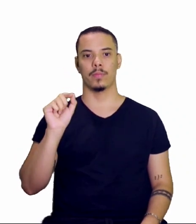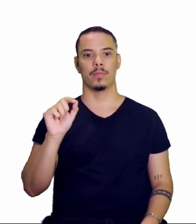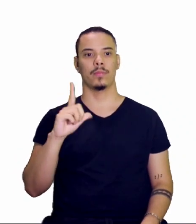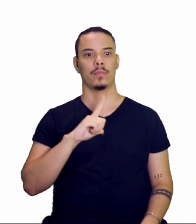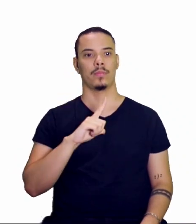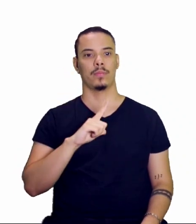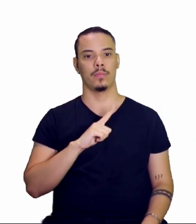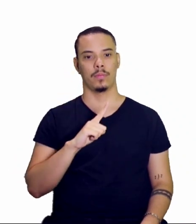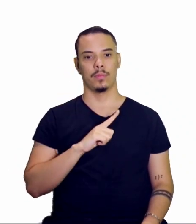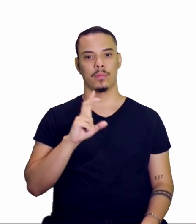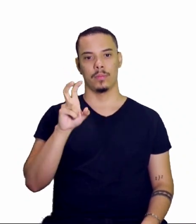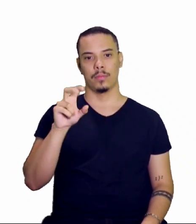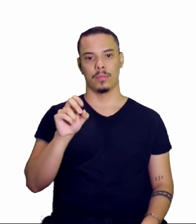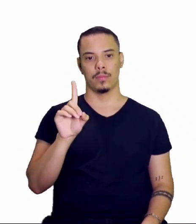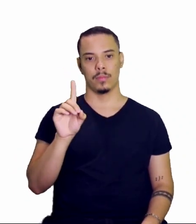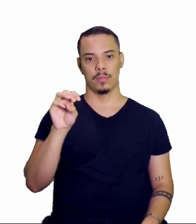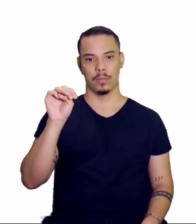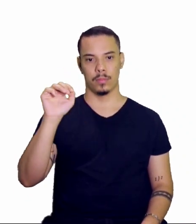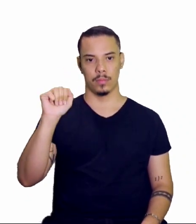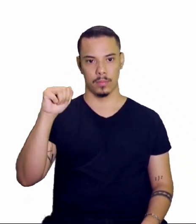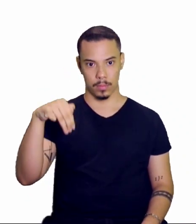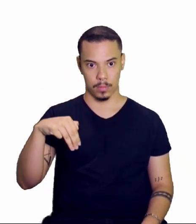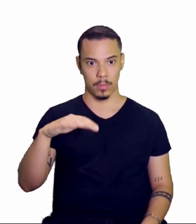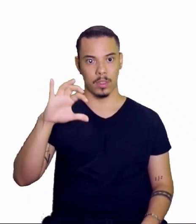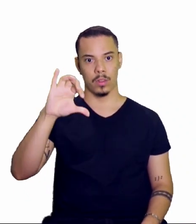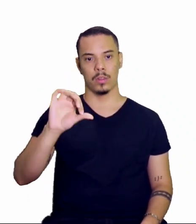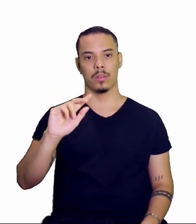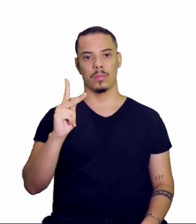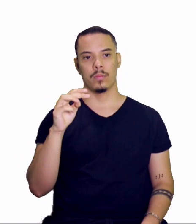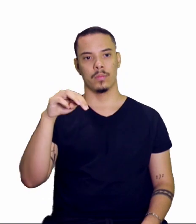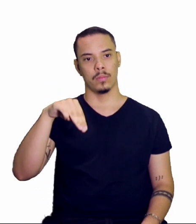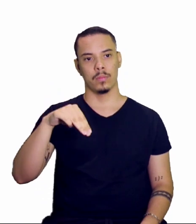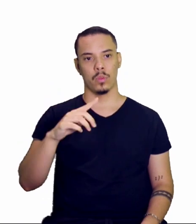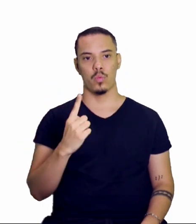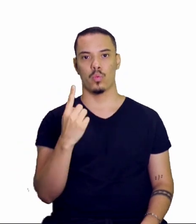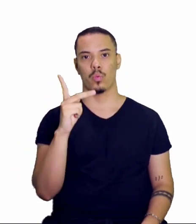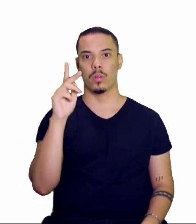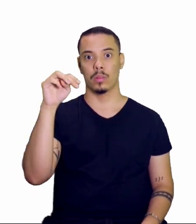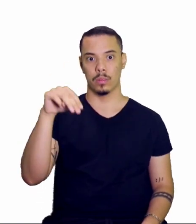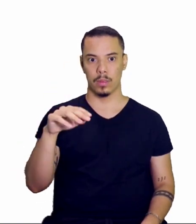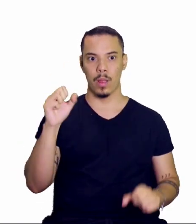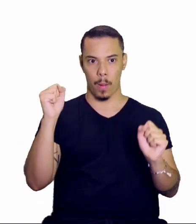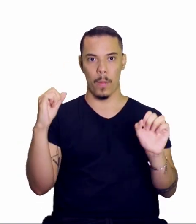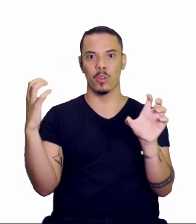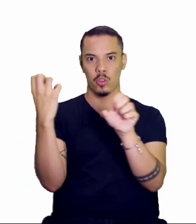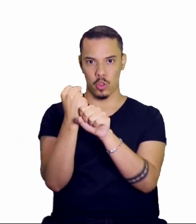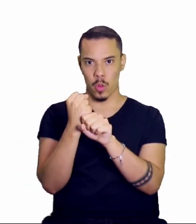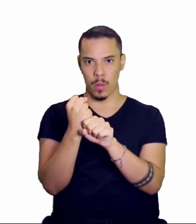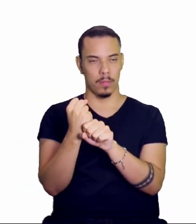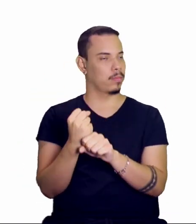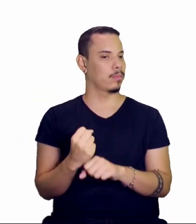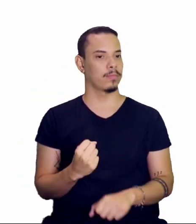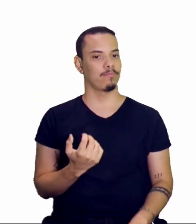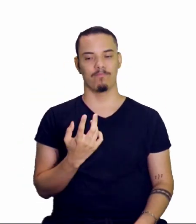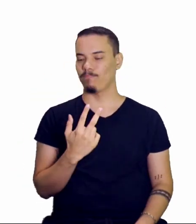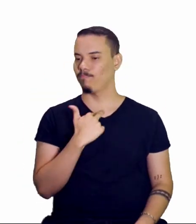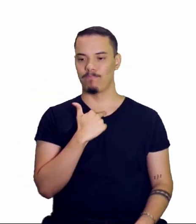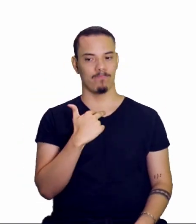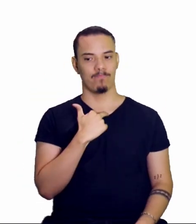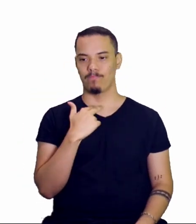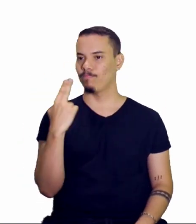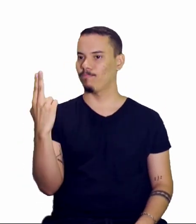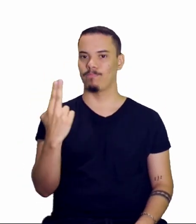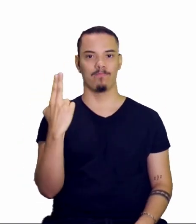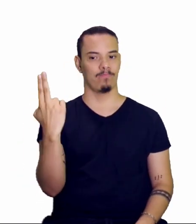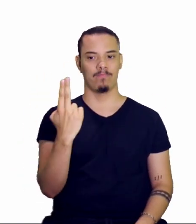decâmetros, um trecho de 9 hectômetros e um trecho de 1 quilômetro. Professor, eu posso somar 1 mais 9 mais 50 direto? Pois é, não pode,